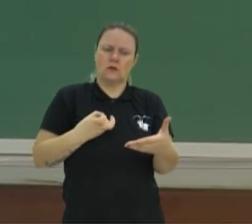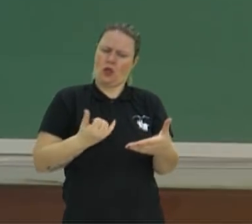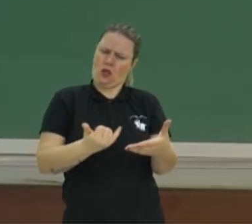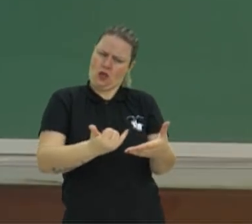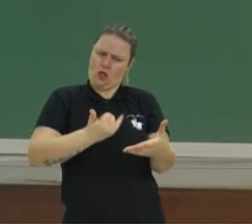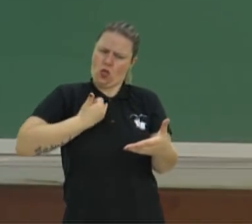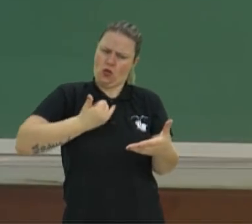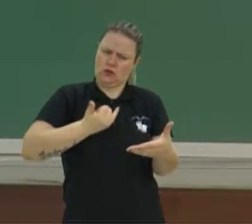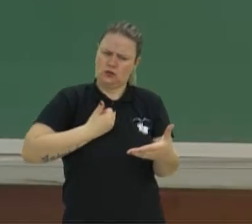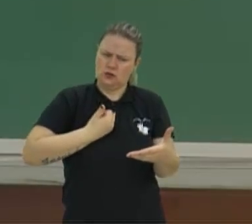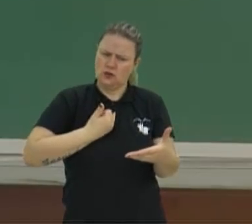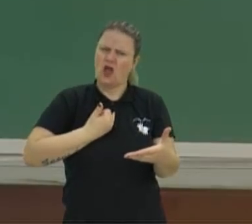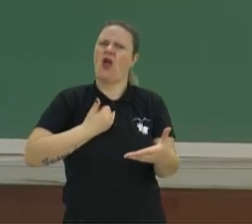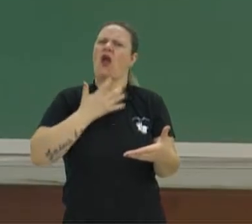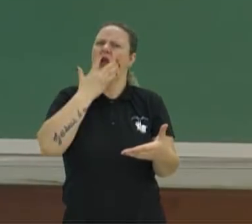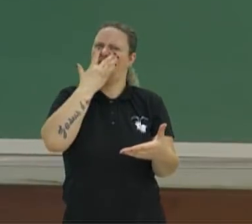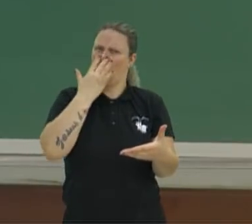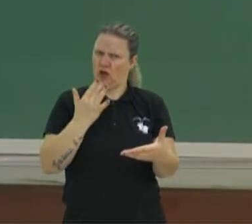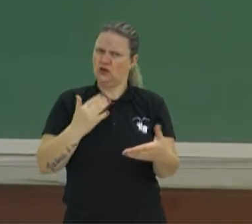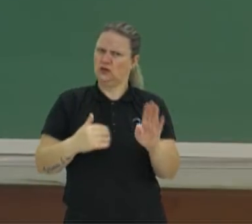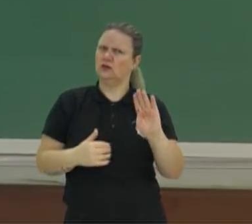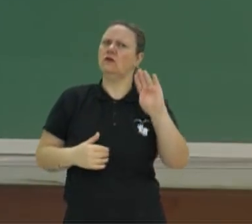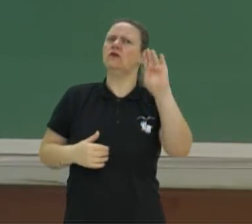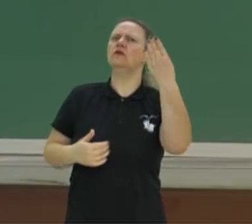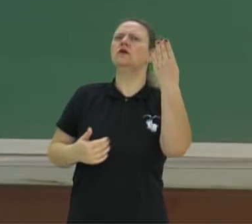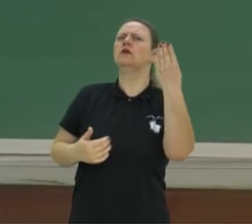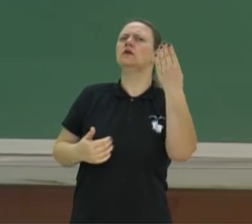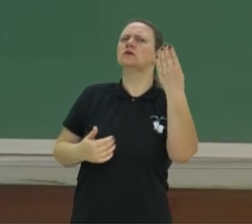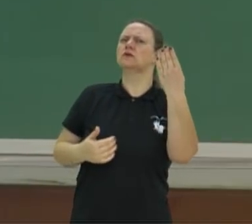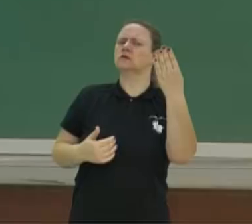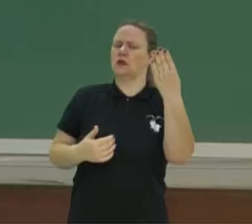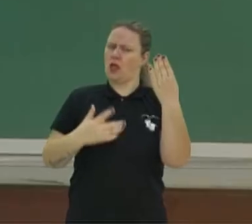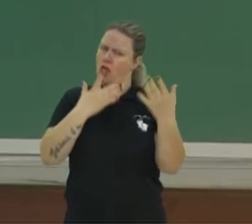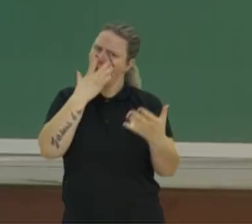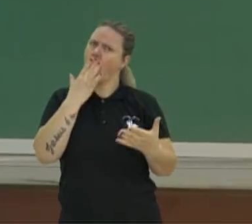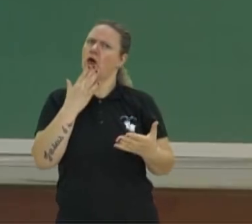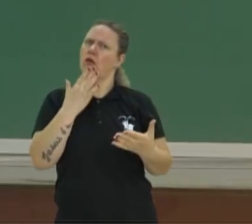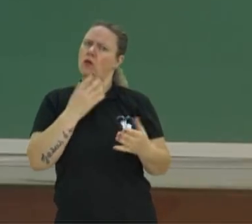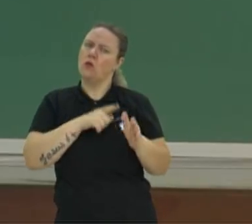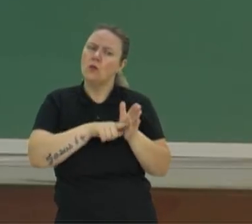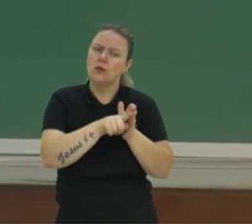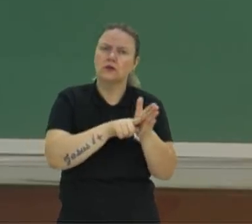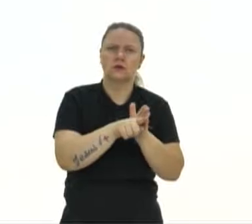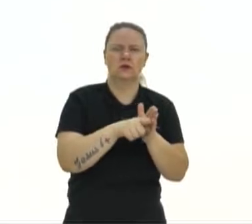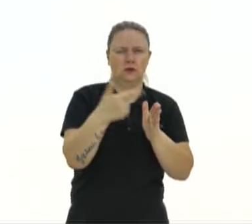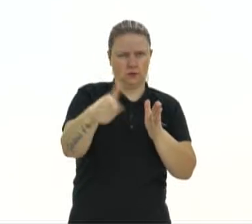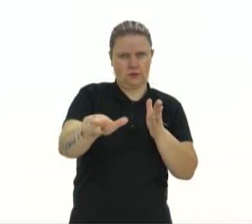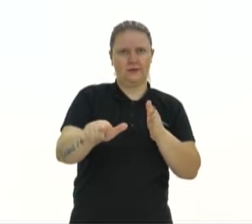seja falsa, que ele leve ele a uma suspeita de falsidade da notícia?